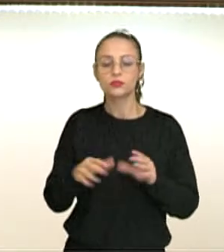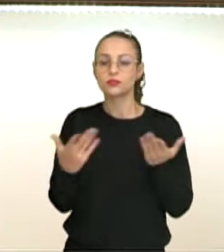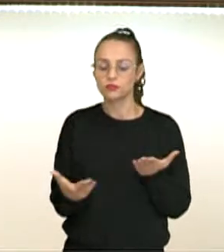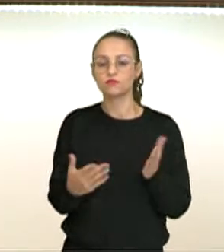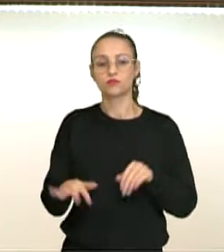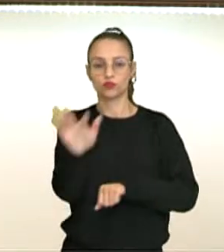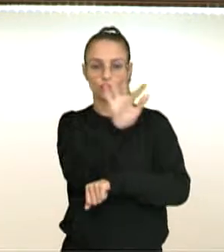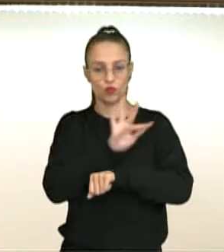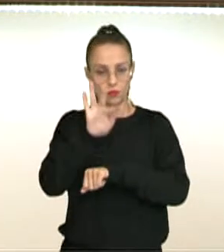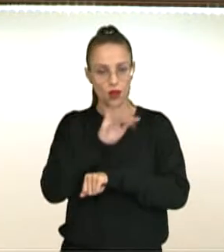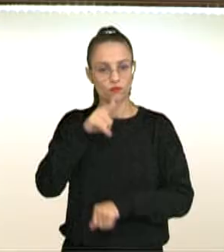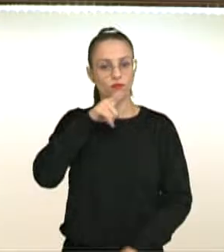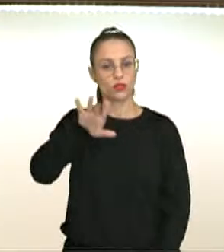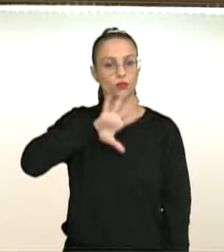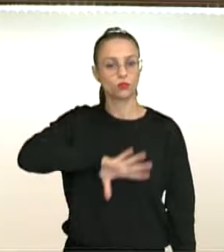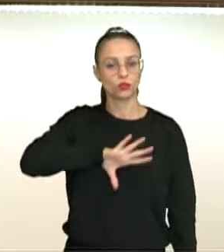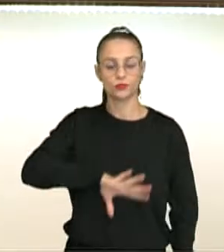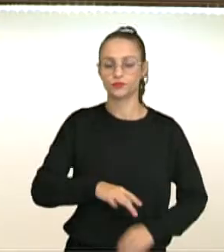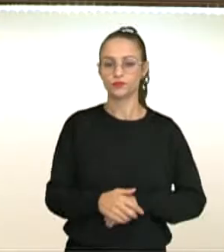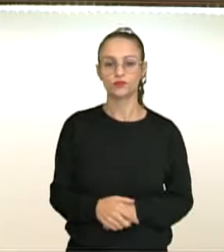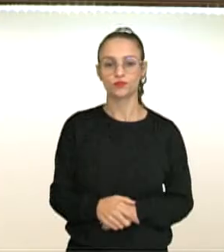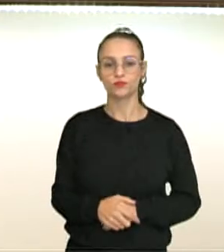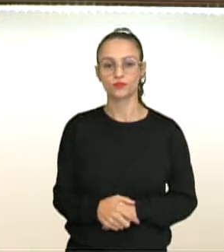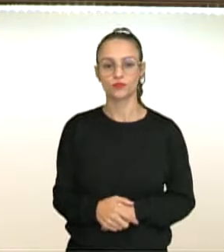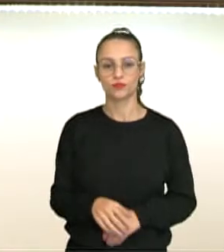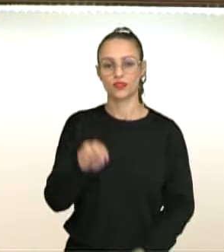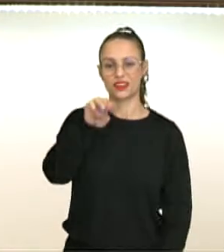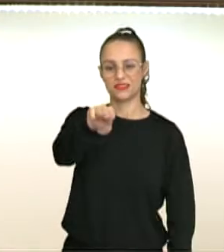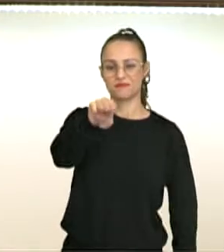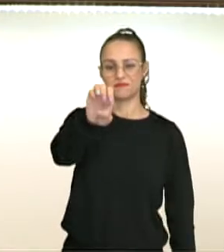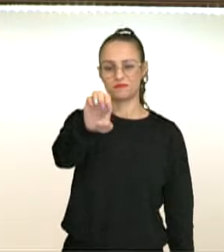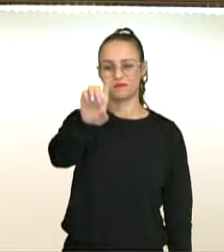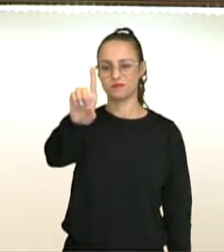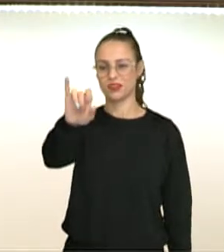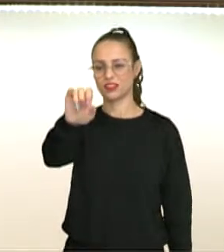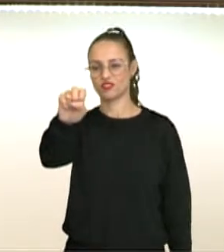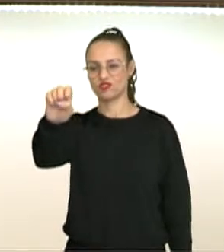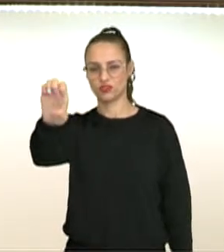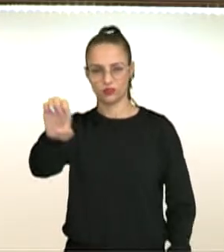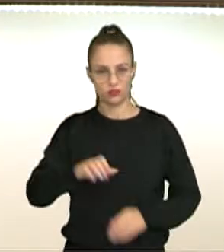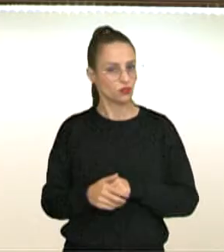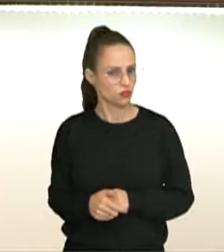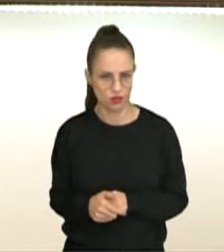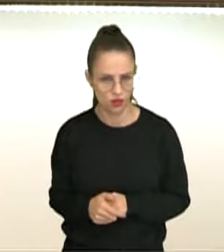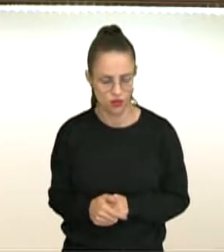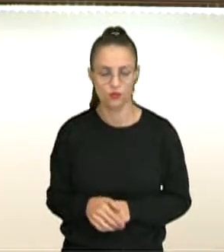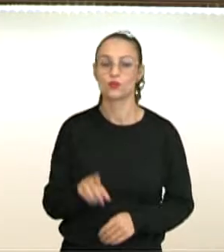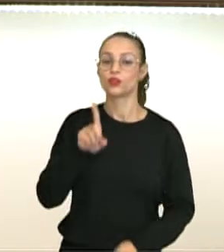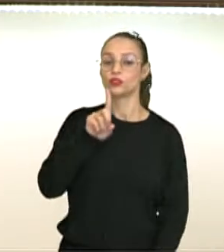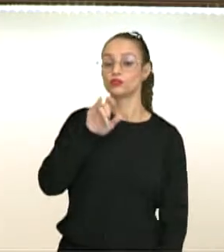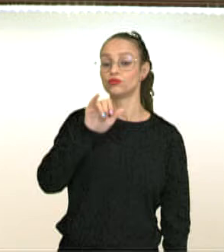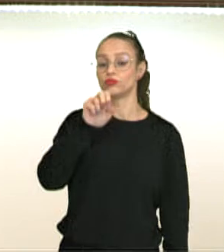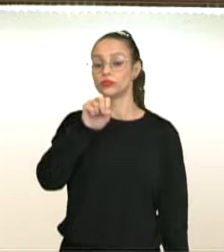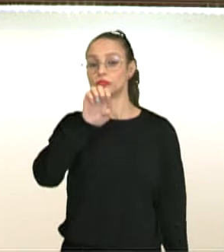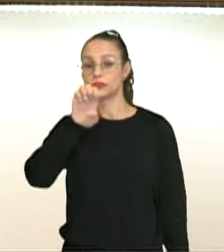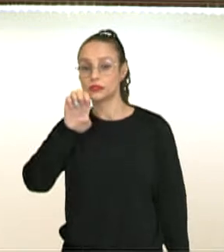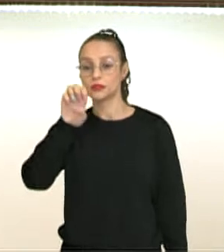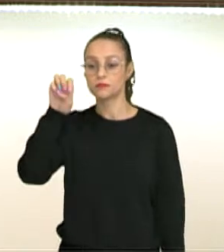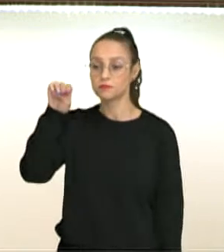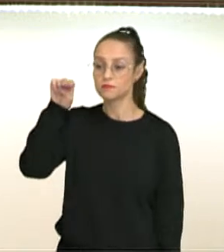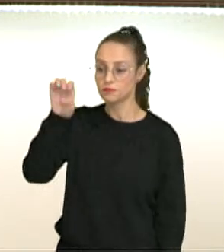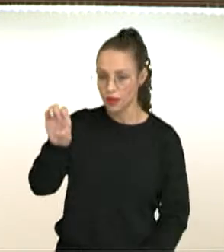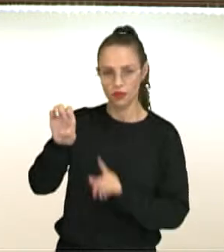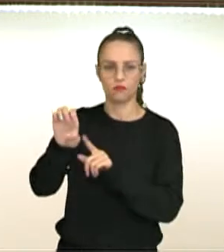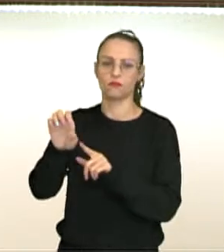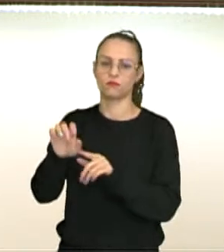norma padrão. Eu não vou dizer, me disse isso, disse-me isso. Então, quando eu falo de colocar na